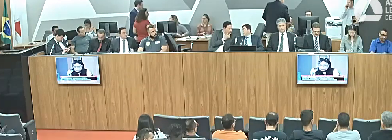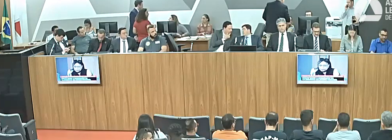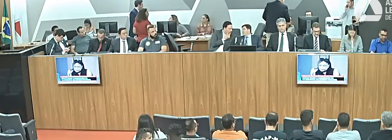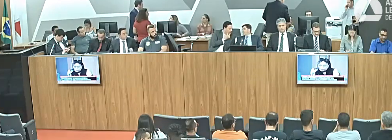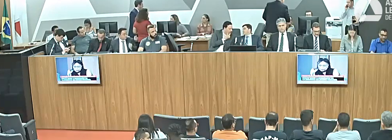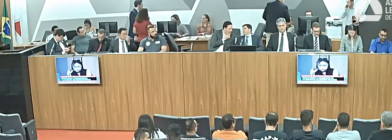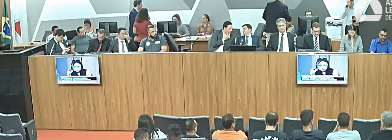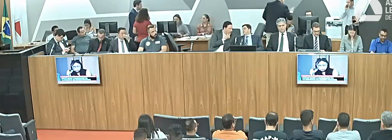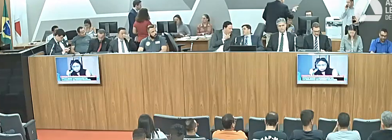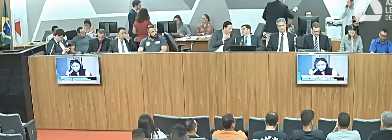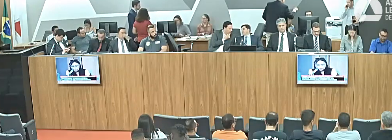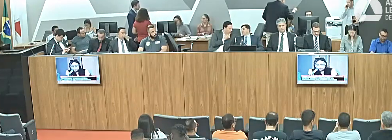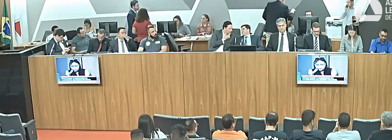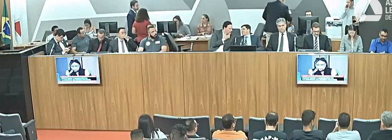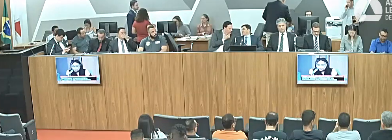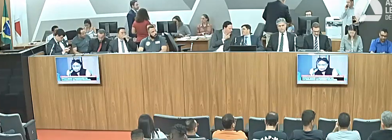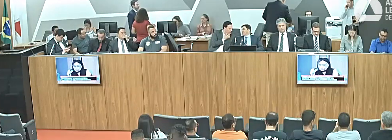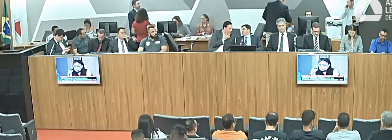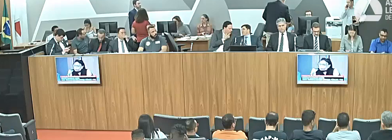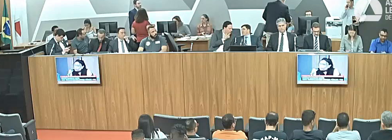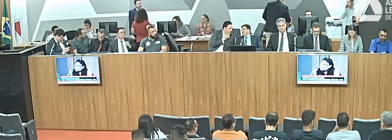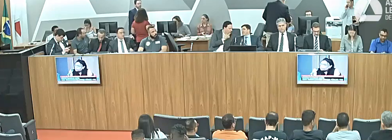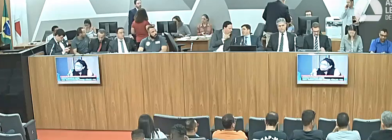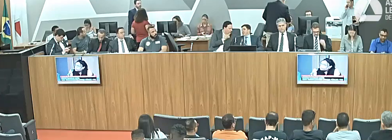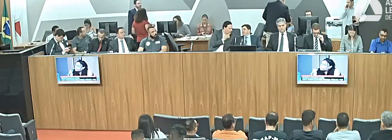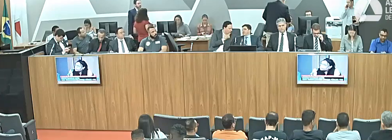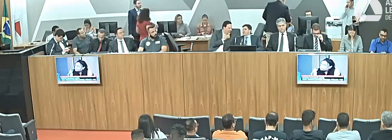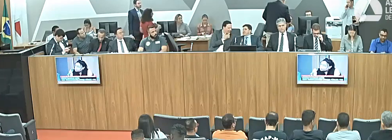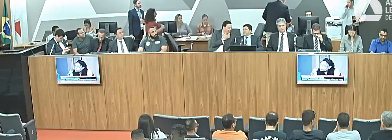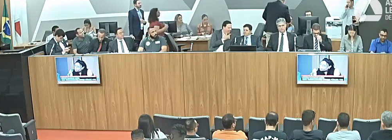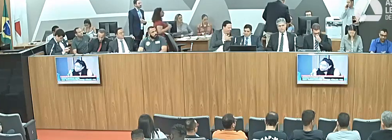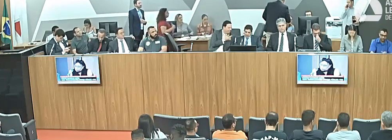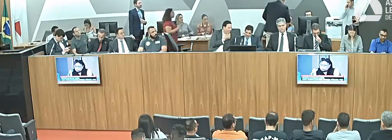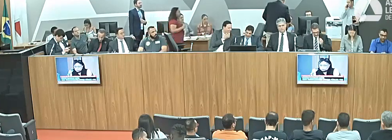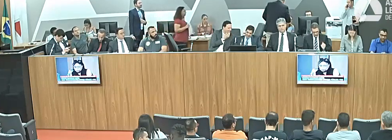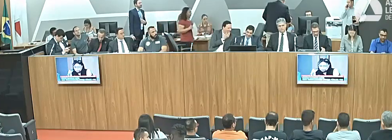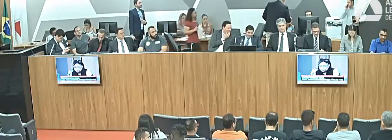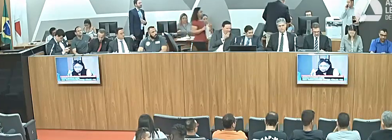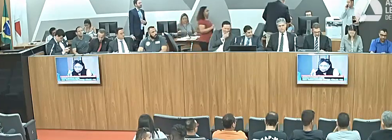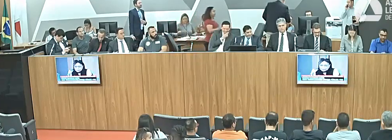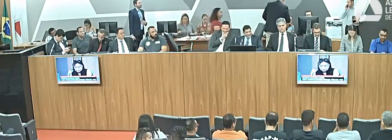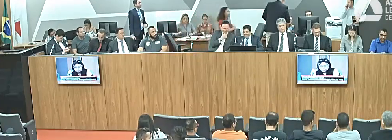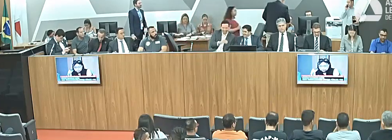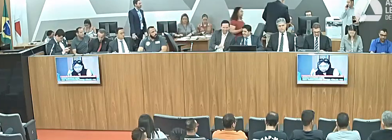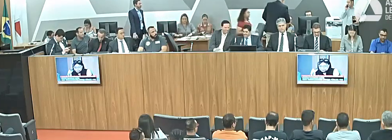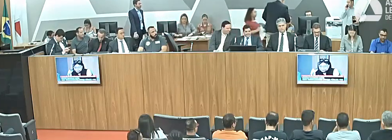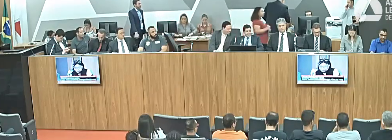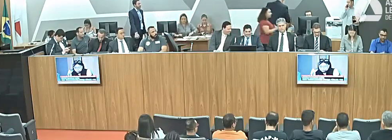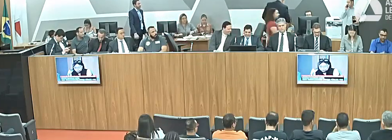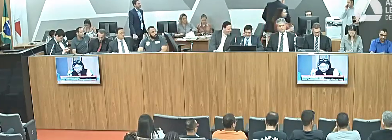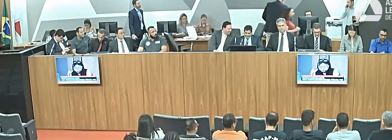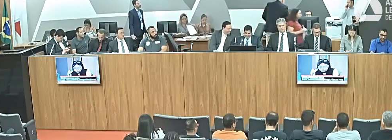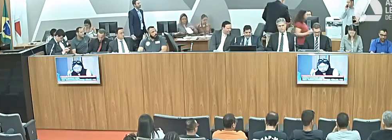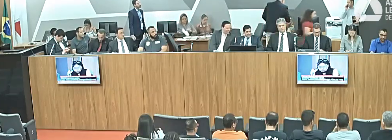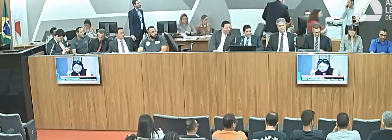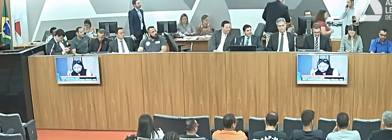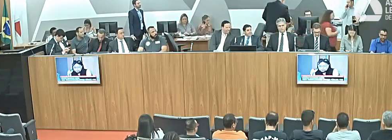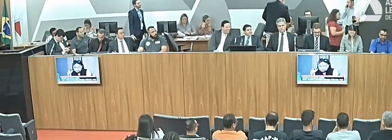benefício não só os servidores bem como a política de segurança pública como um todo ea sociedade